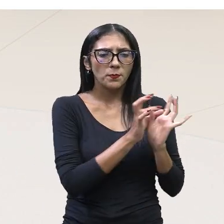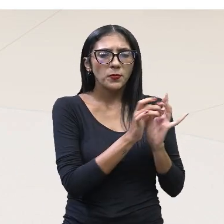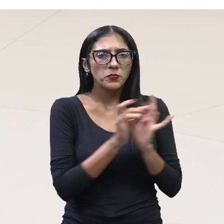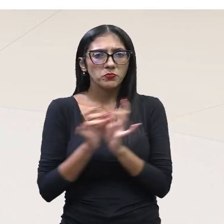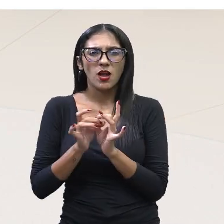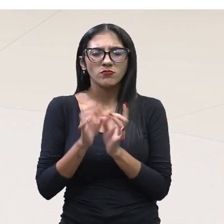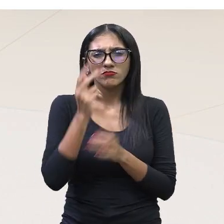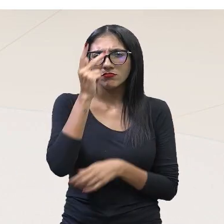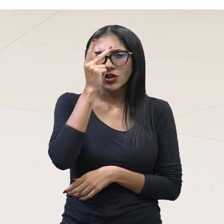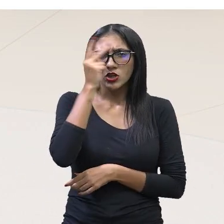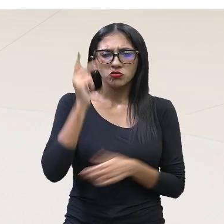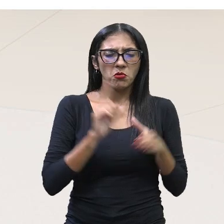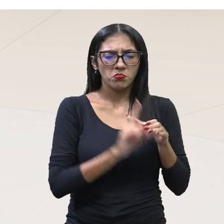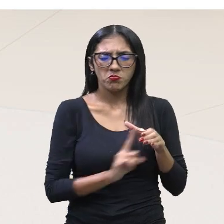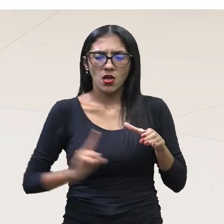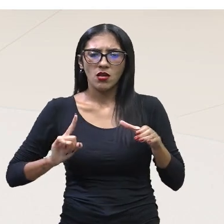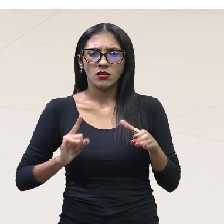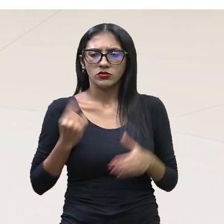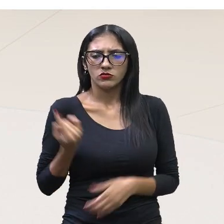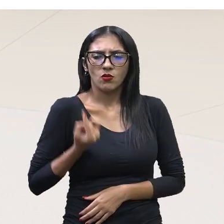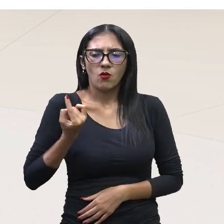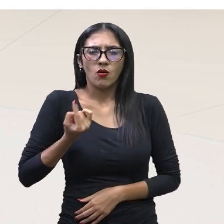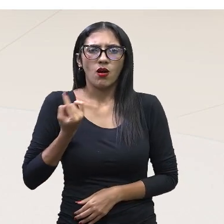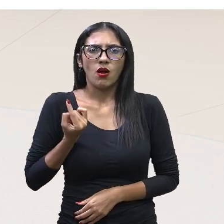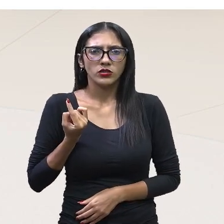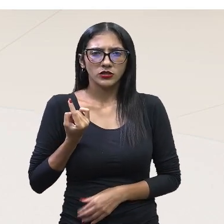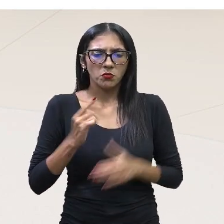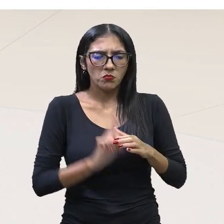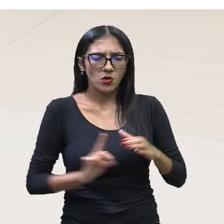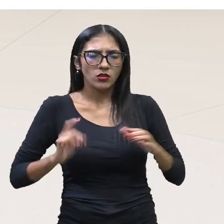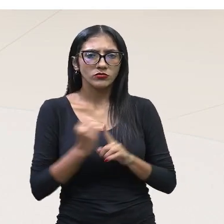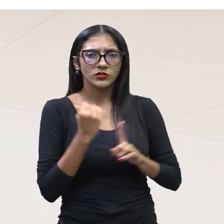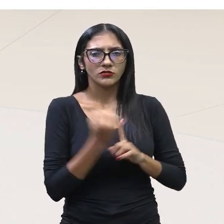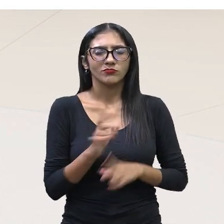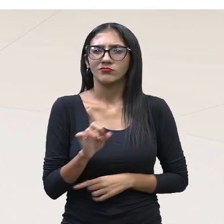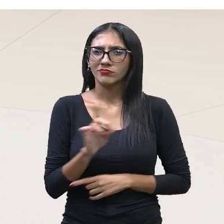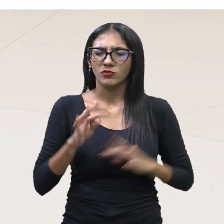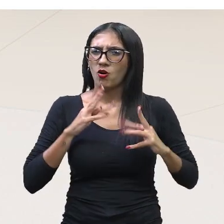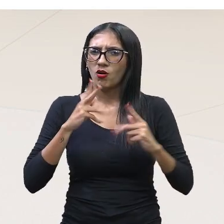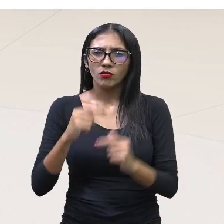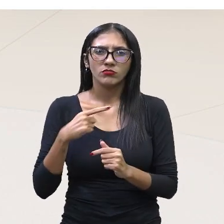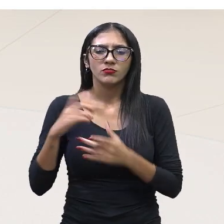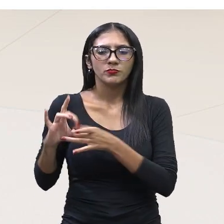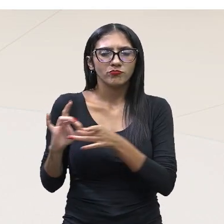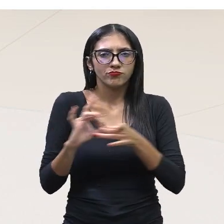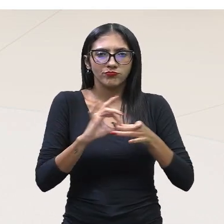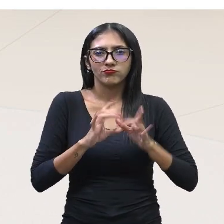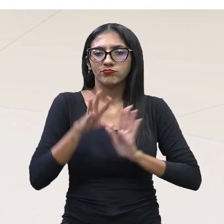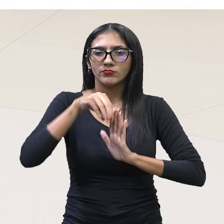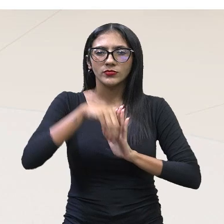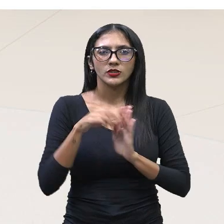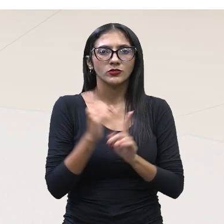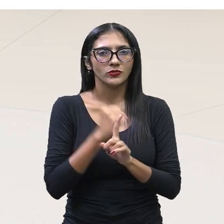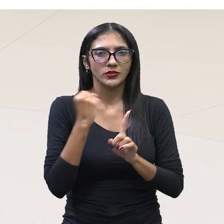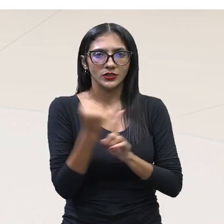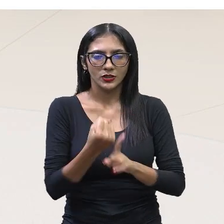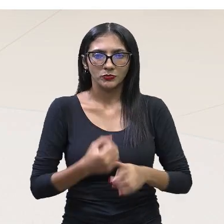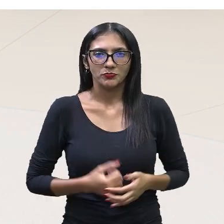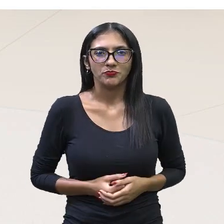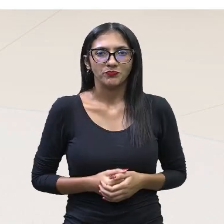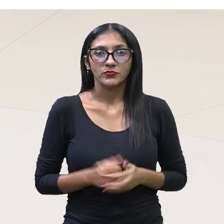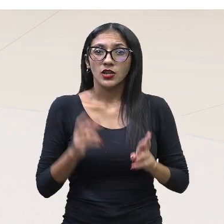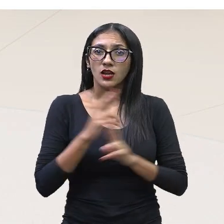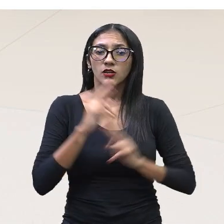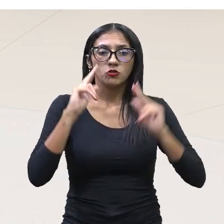está distante ou dissociado ou desintegrado. Não, todo mundo está integrado numa sociedade. Humanamente, precisamos